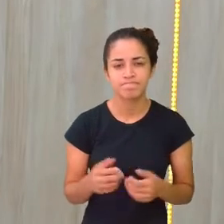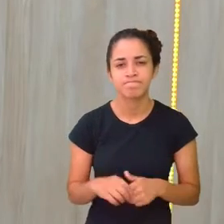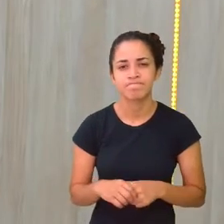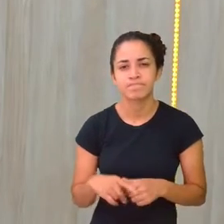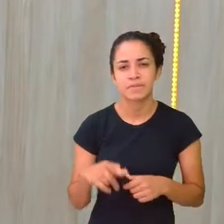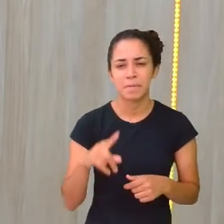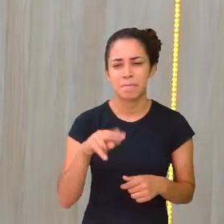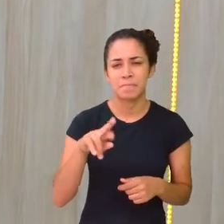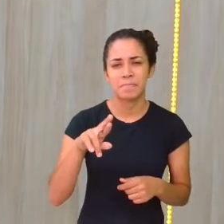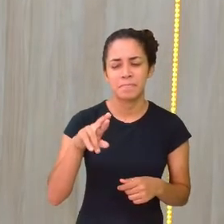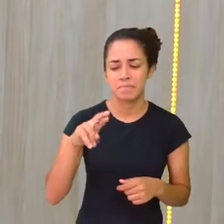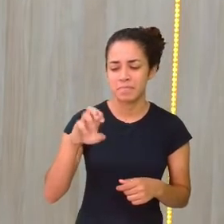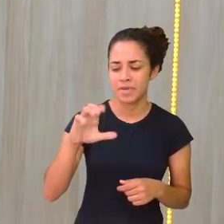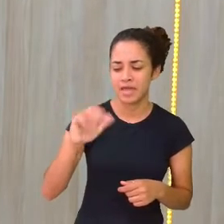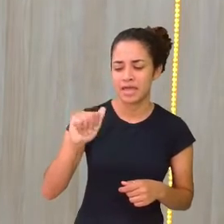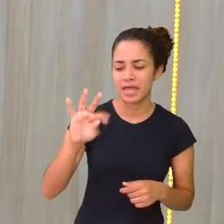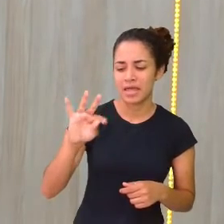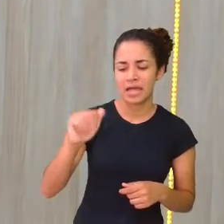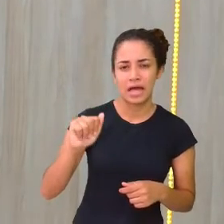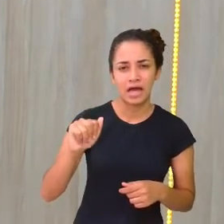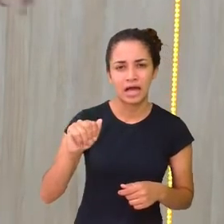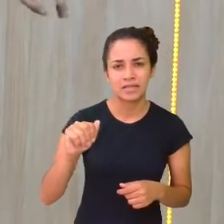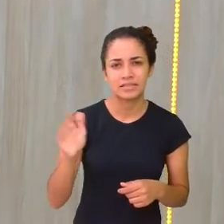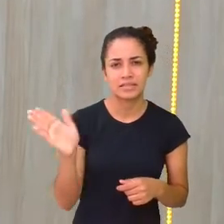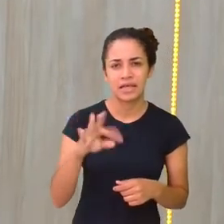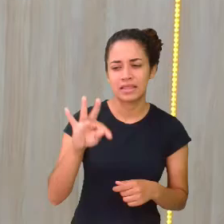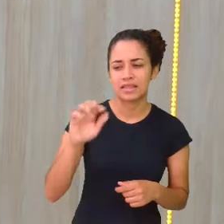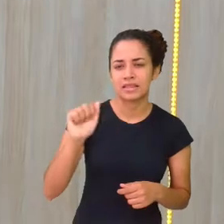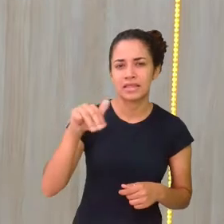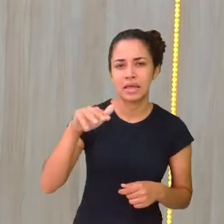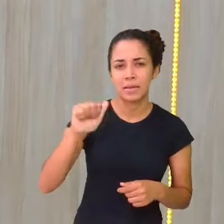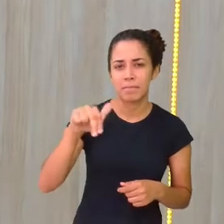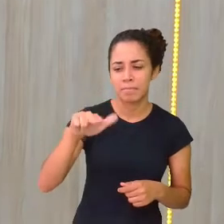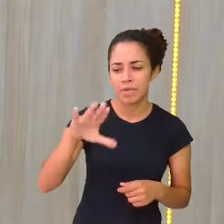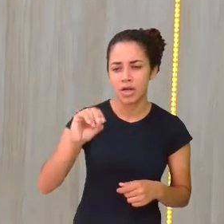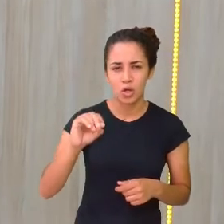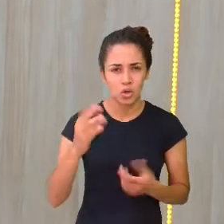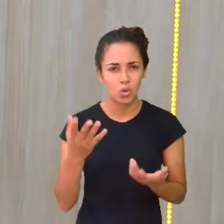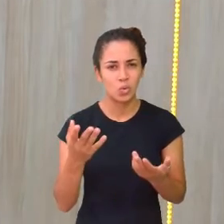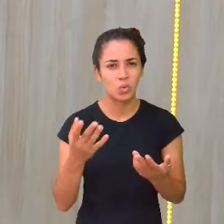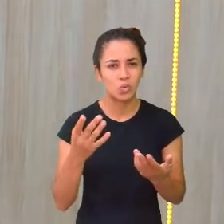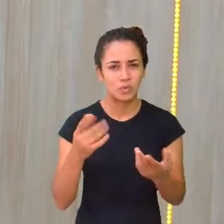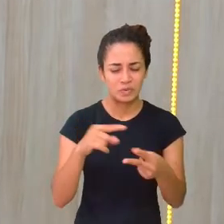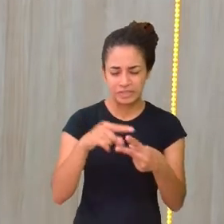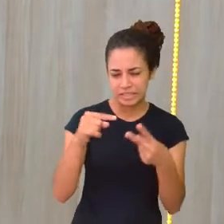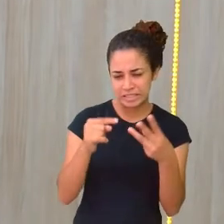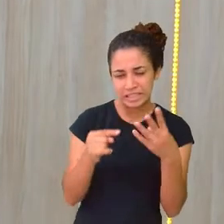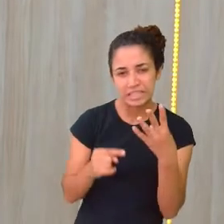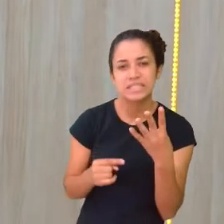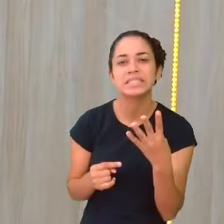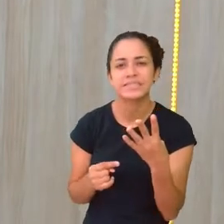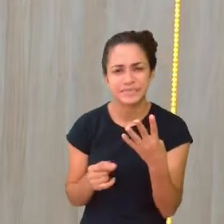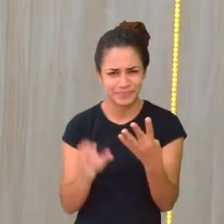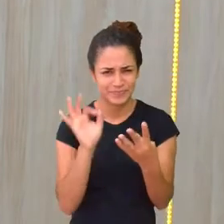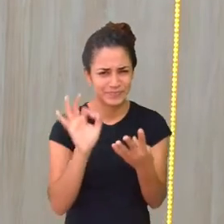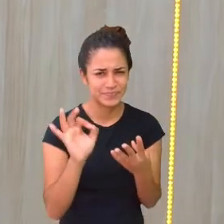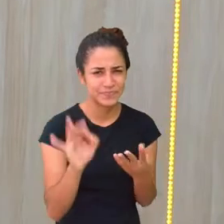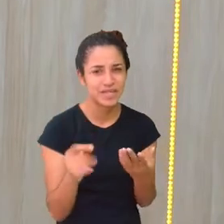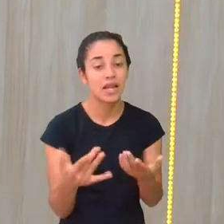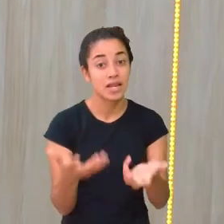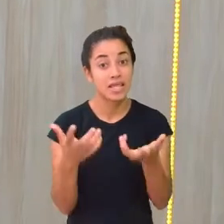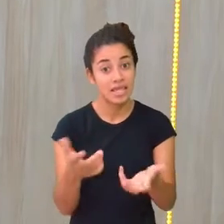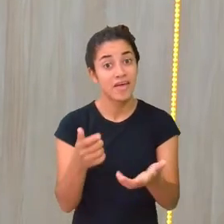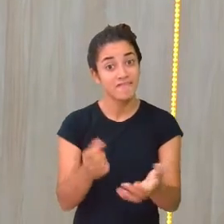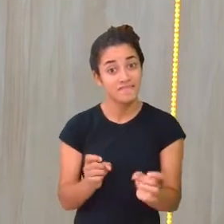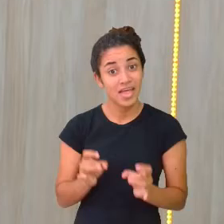Sapecata, sandália. tamanco, né? Tamanco, eu gostei. Gostei do tamanco. Tênis, tamanco. Exato, e quer vender um